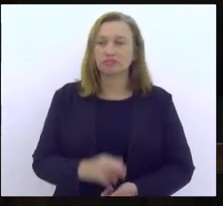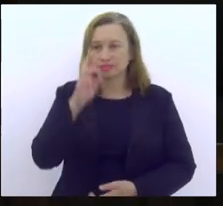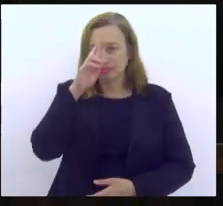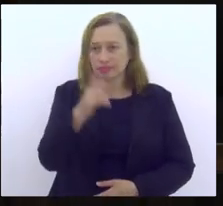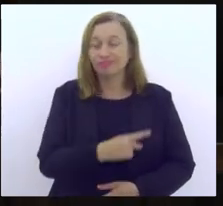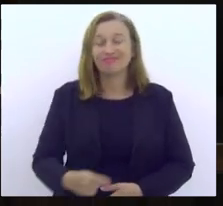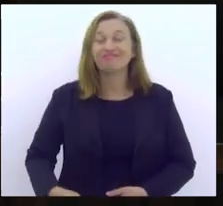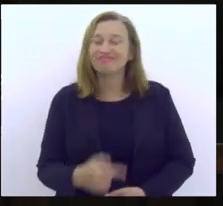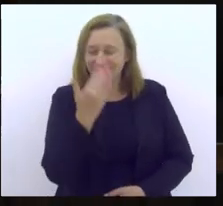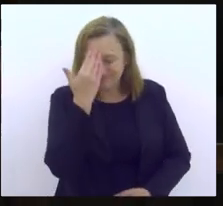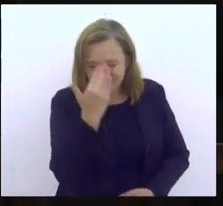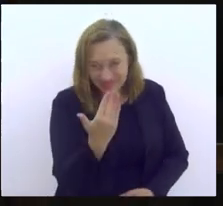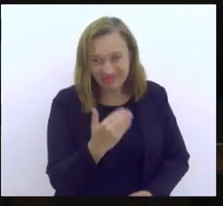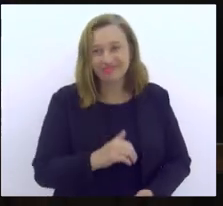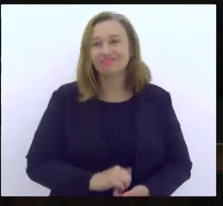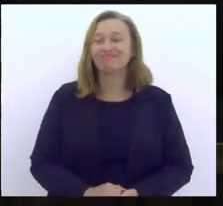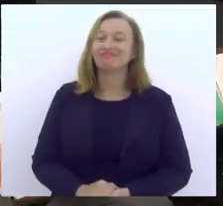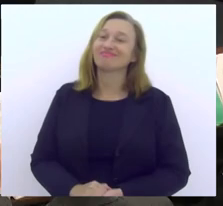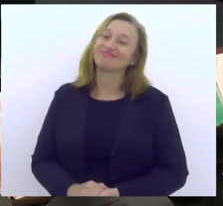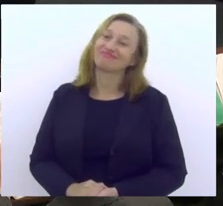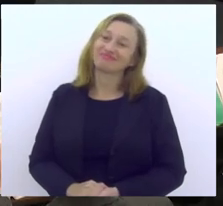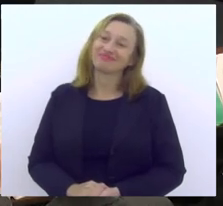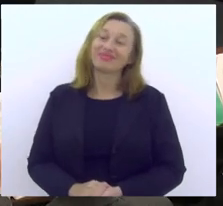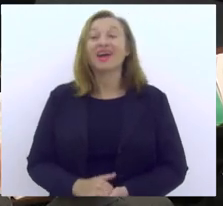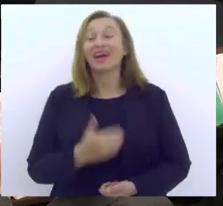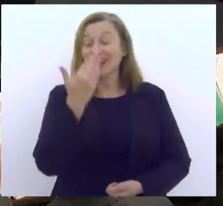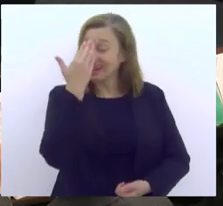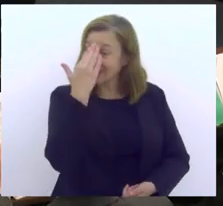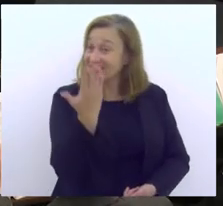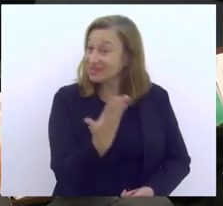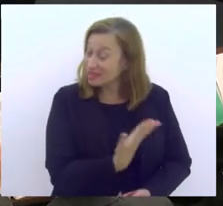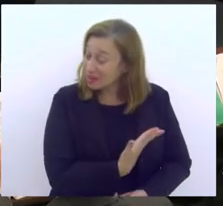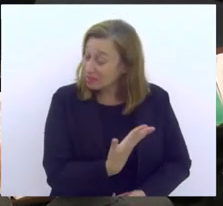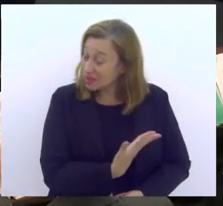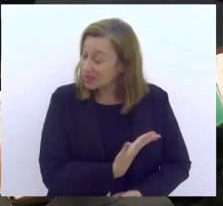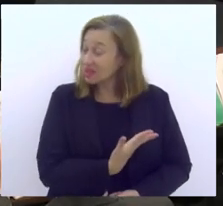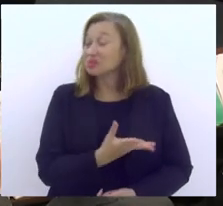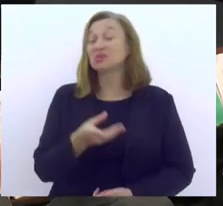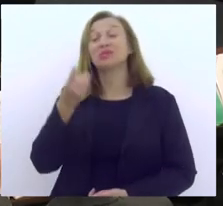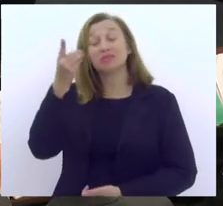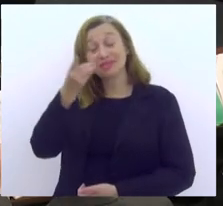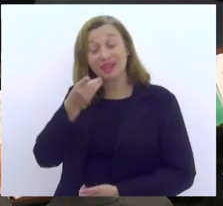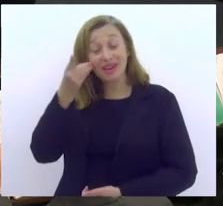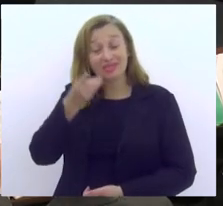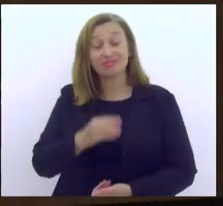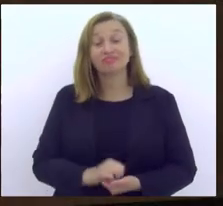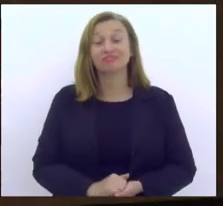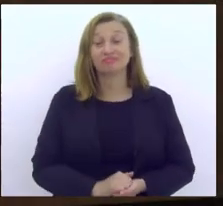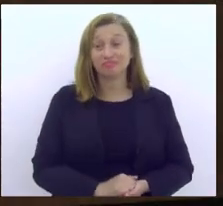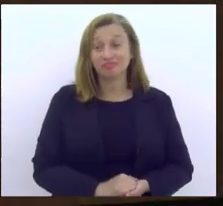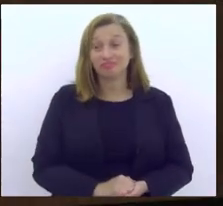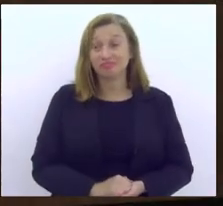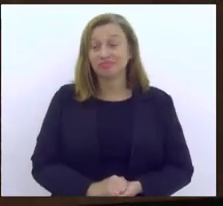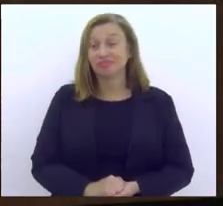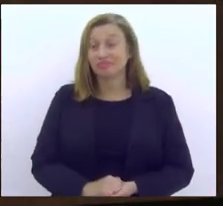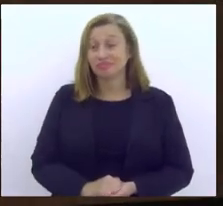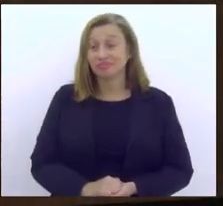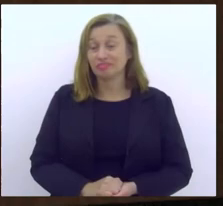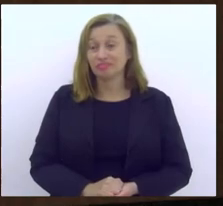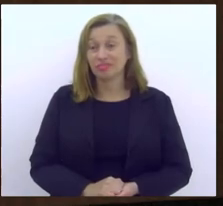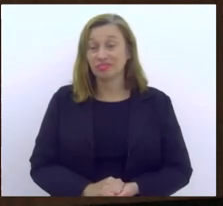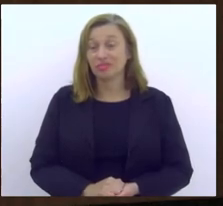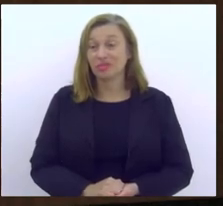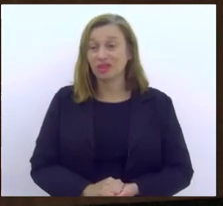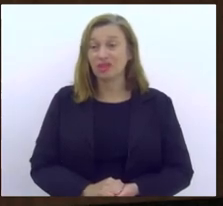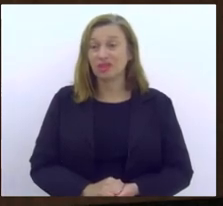Presidente, obrigada. Queria primeiro agradecer aos colegas, nobres deputados e deputadas, por terem aceitado, por terem votado para